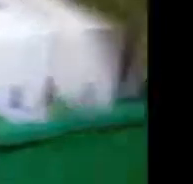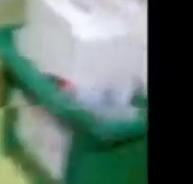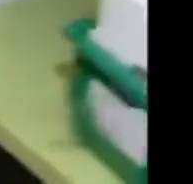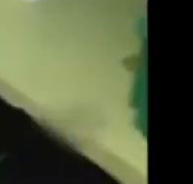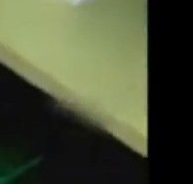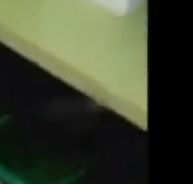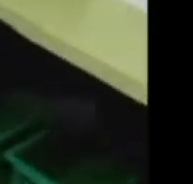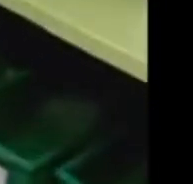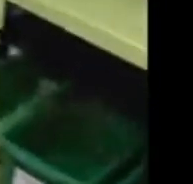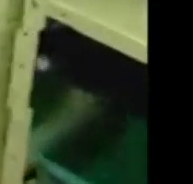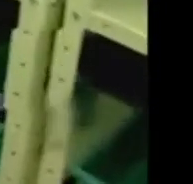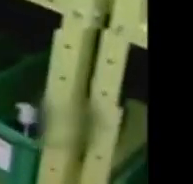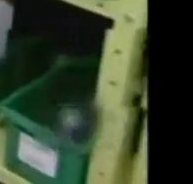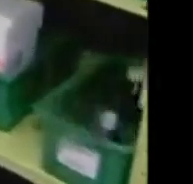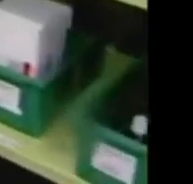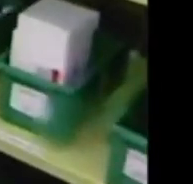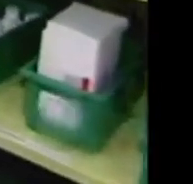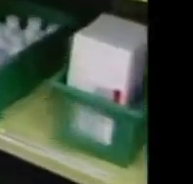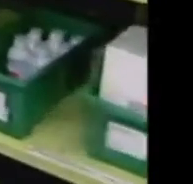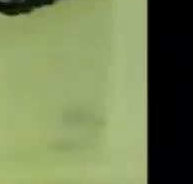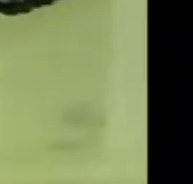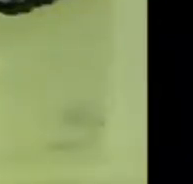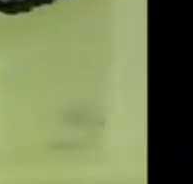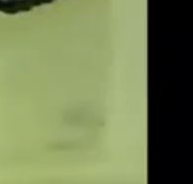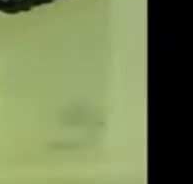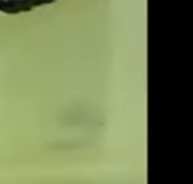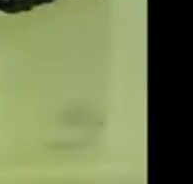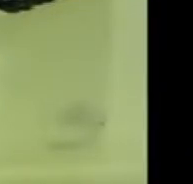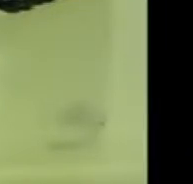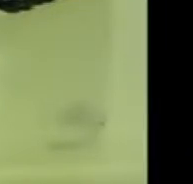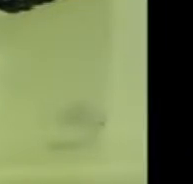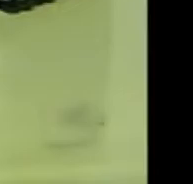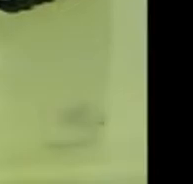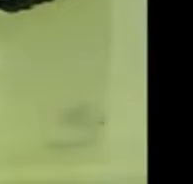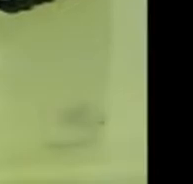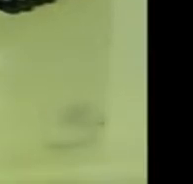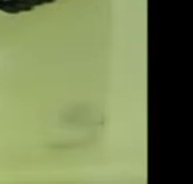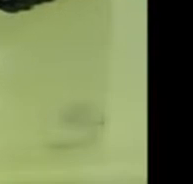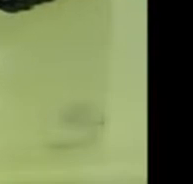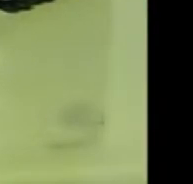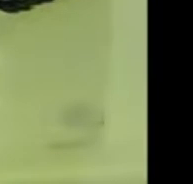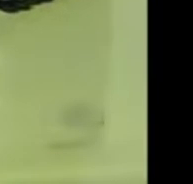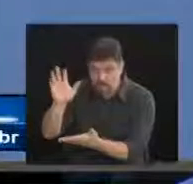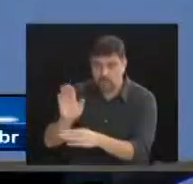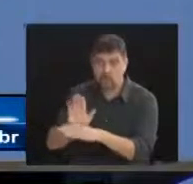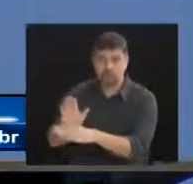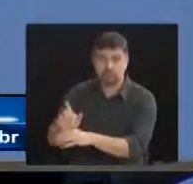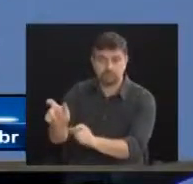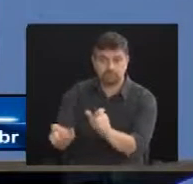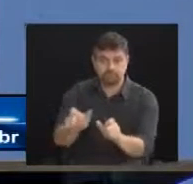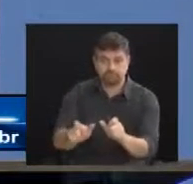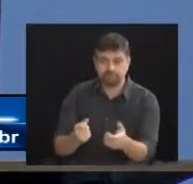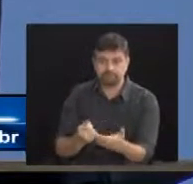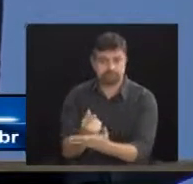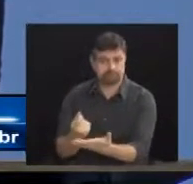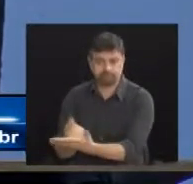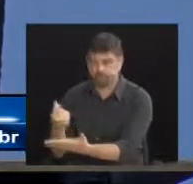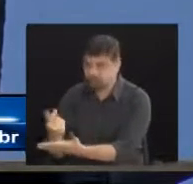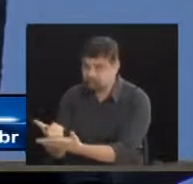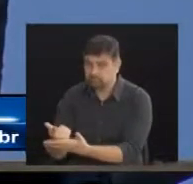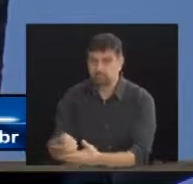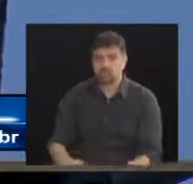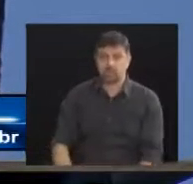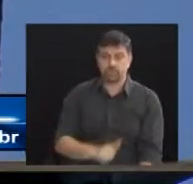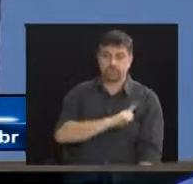corta o repasse de 578 milhões para o pagamento de 32 itens do programa. Eu vejo que há